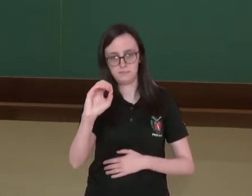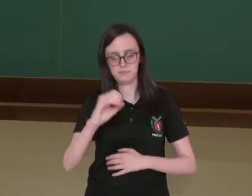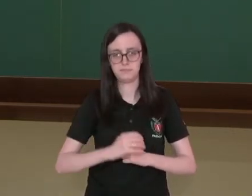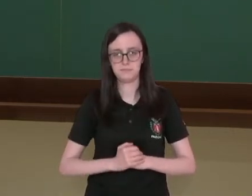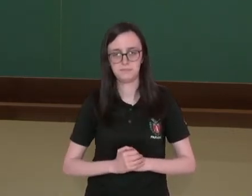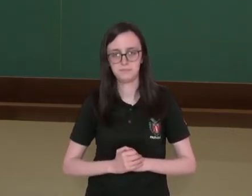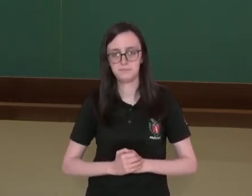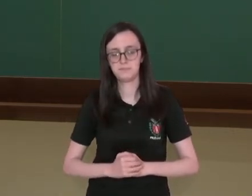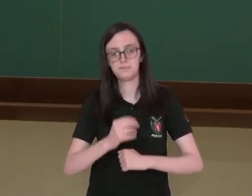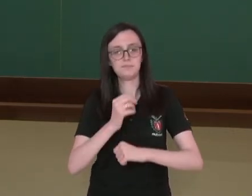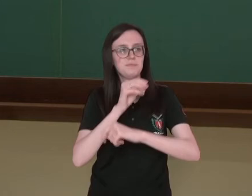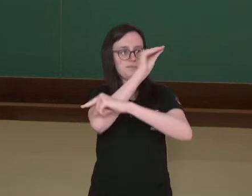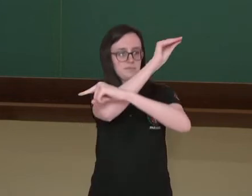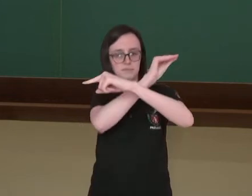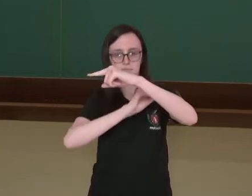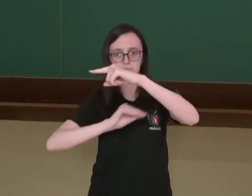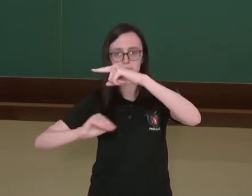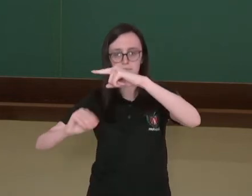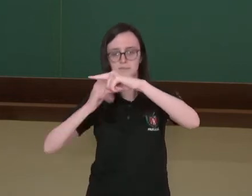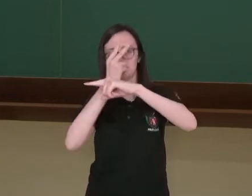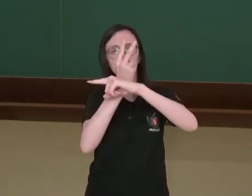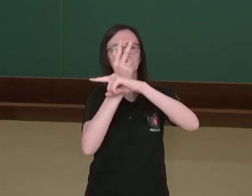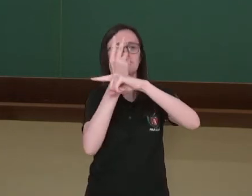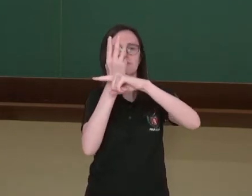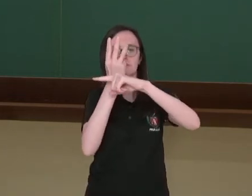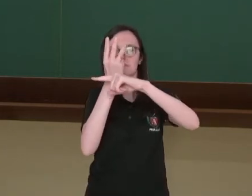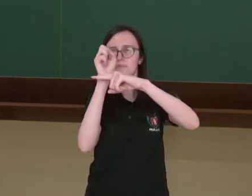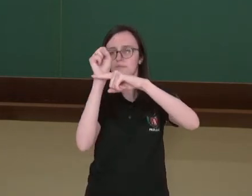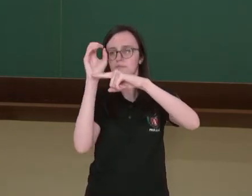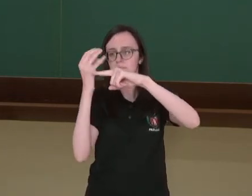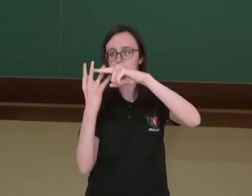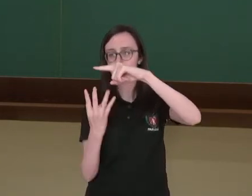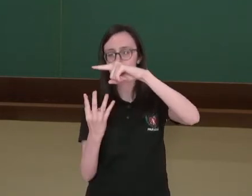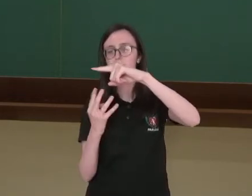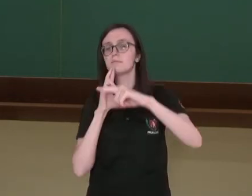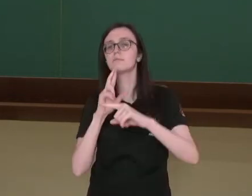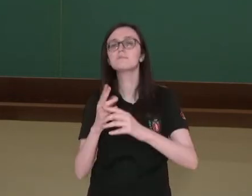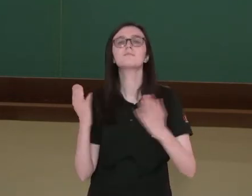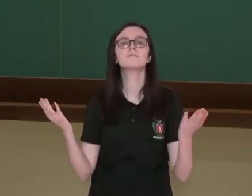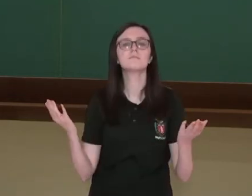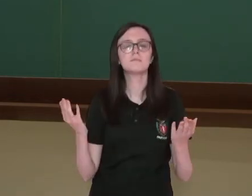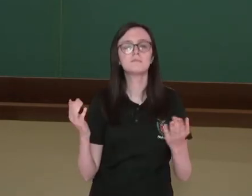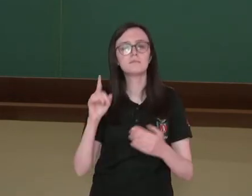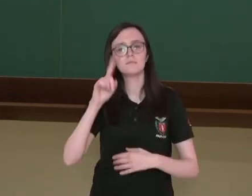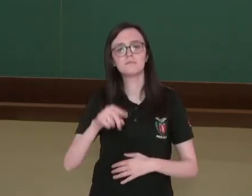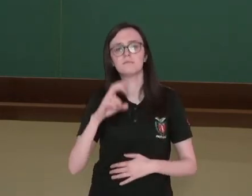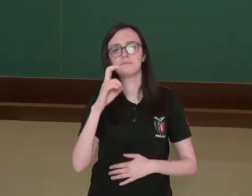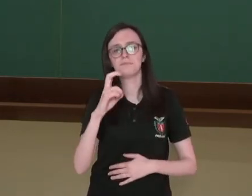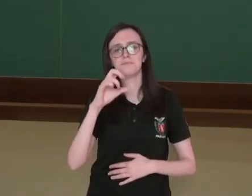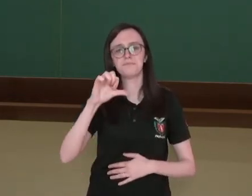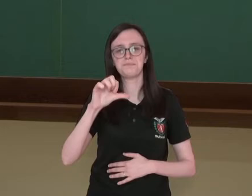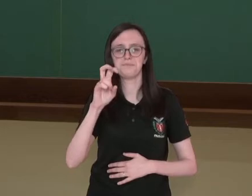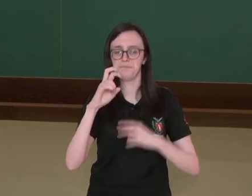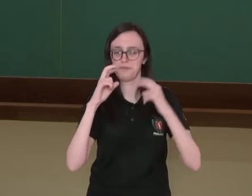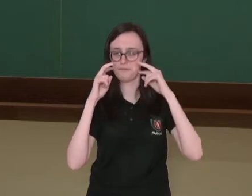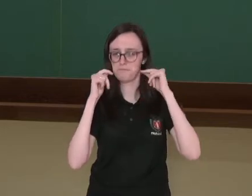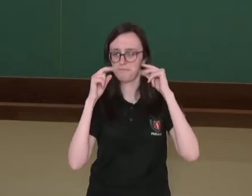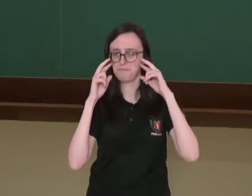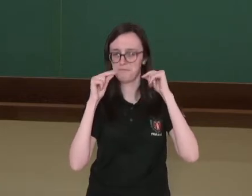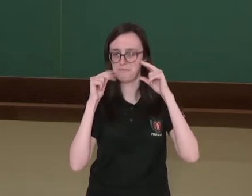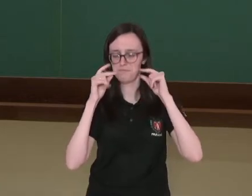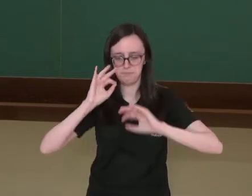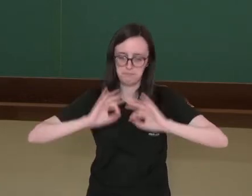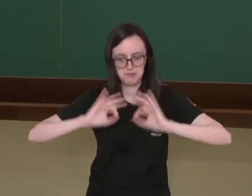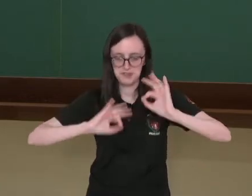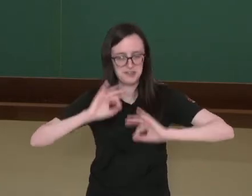2.380. O 4 passou dividindo por 4, ficamos com 595 bombons